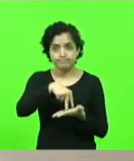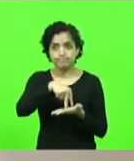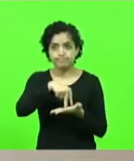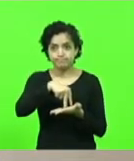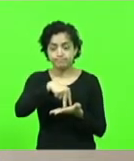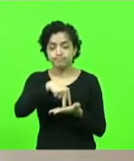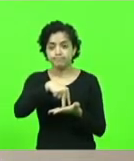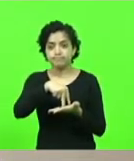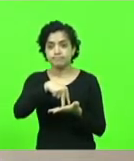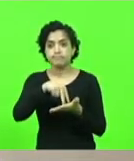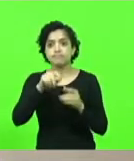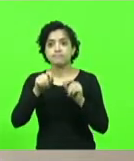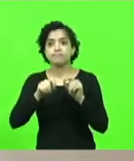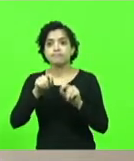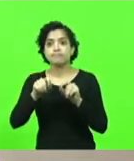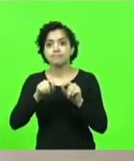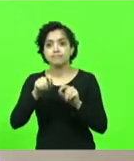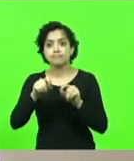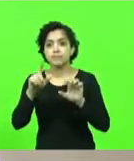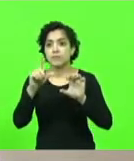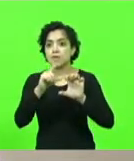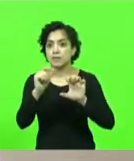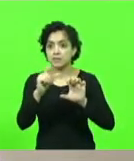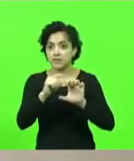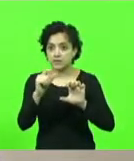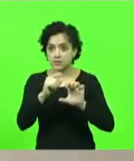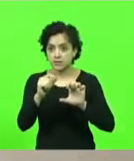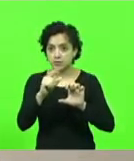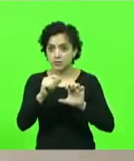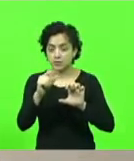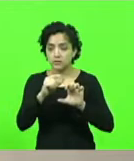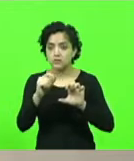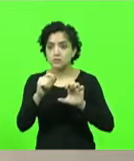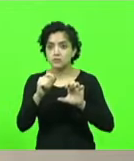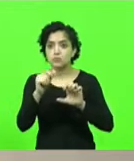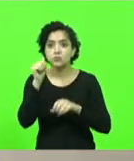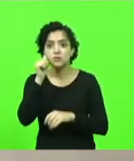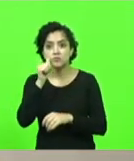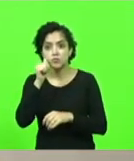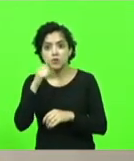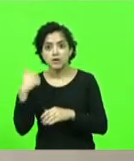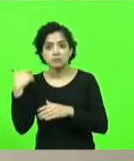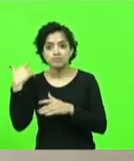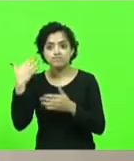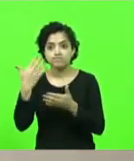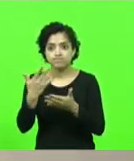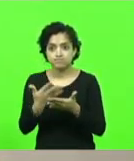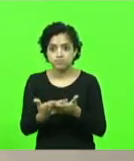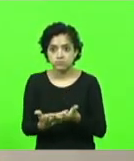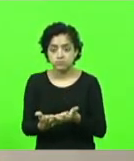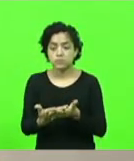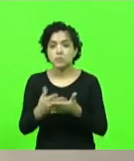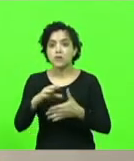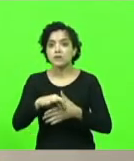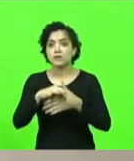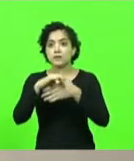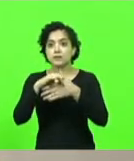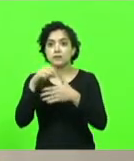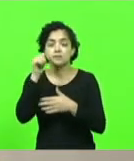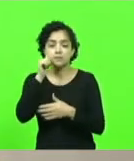falar acerca do empreendedorismo feminino EA trajetória de lideranças femininas